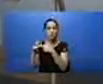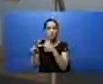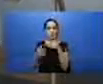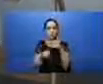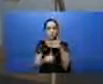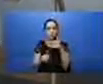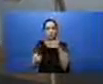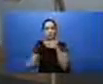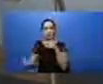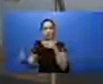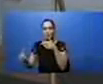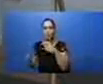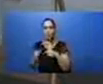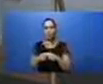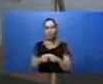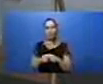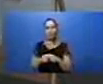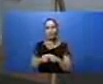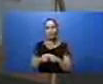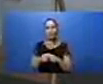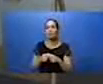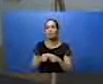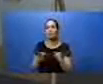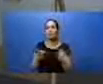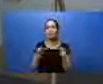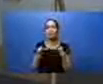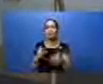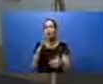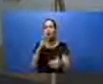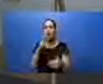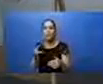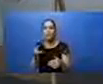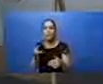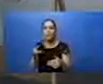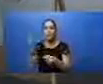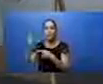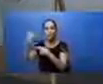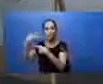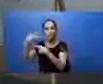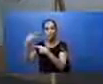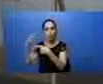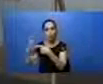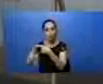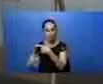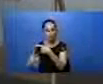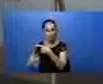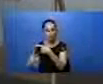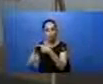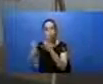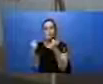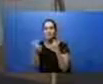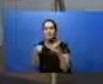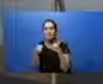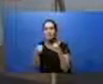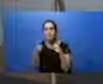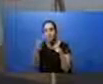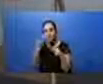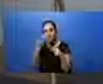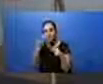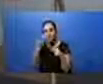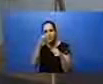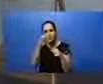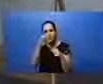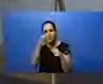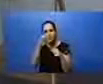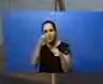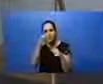Portanto, 2/3. Novamente, tentem observar isso daqui com